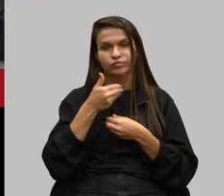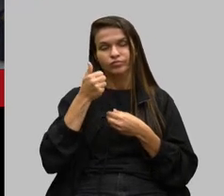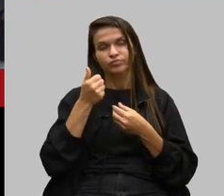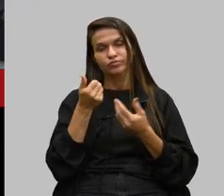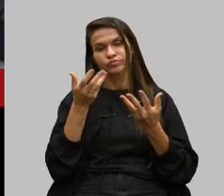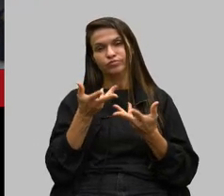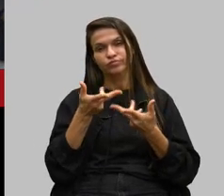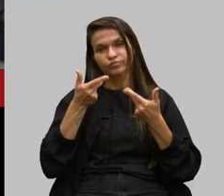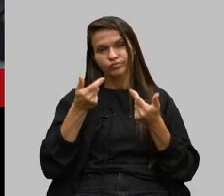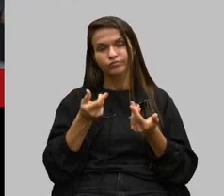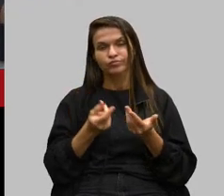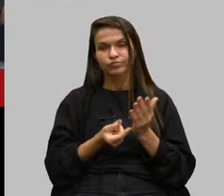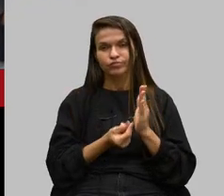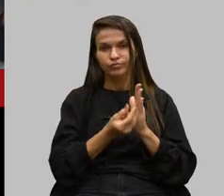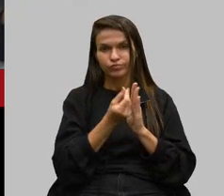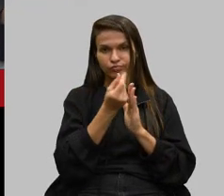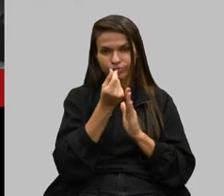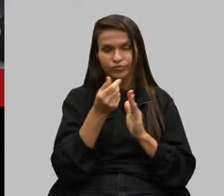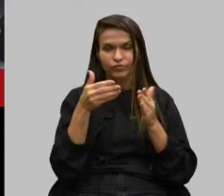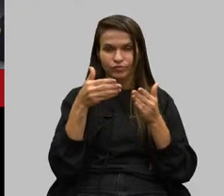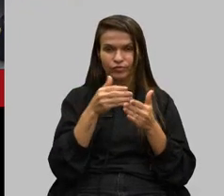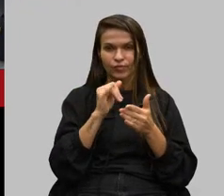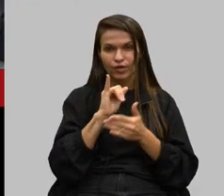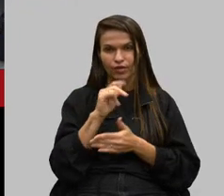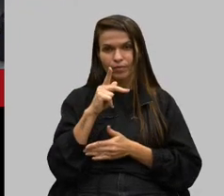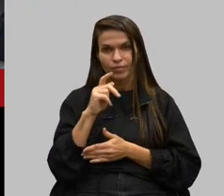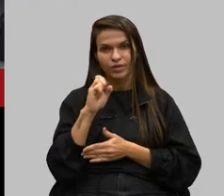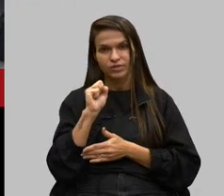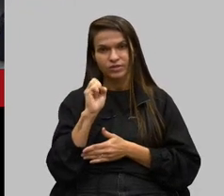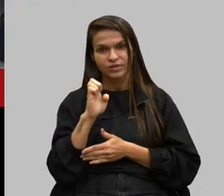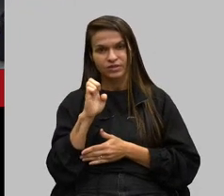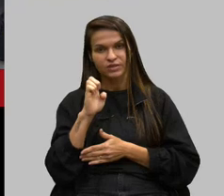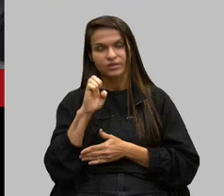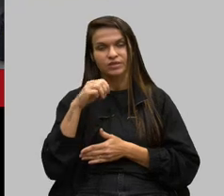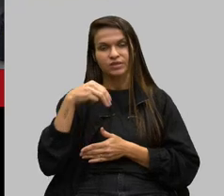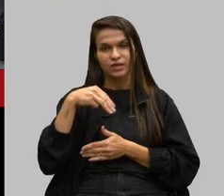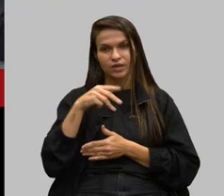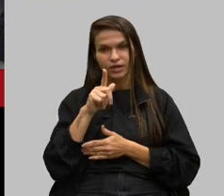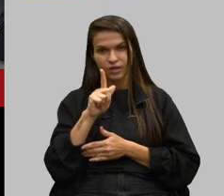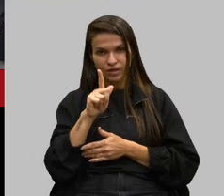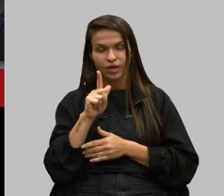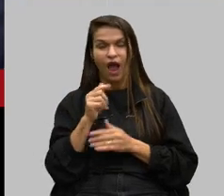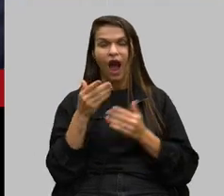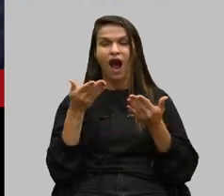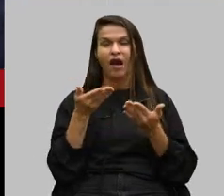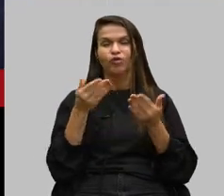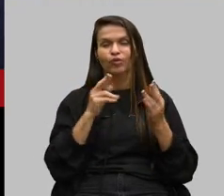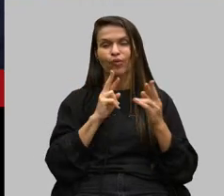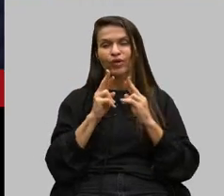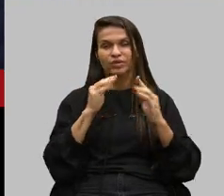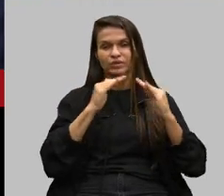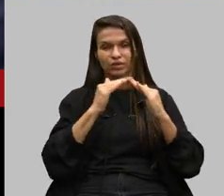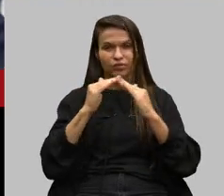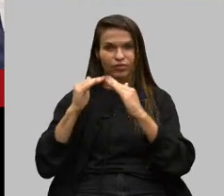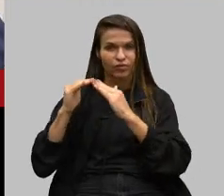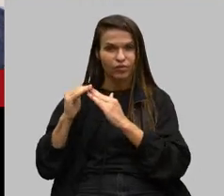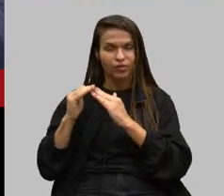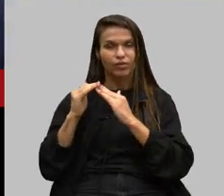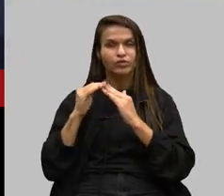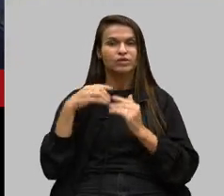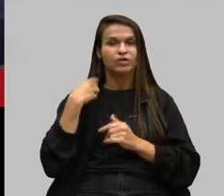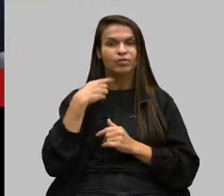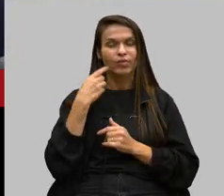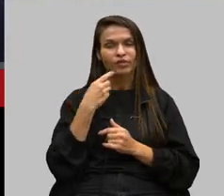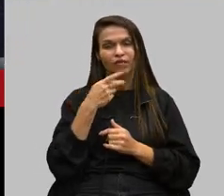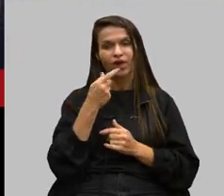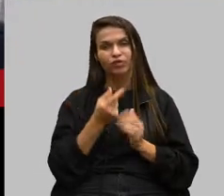de prestação de serviço para o ipsen com relção aos imóveis Deputado laviola e e os sindicatos trouxeram uma possibilidade de dinheiro